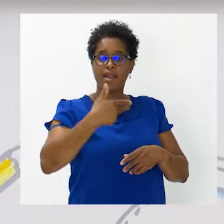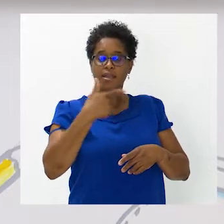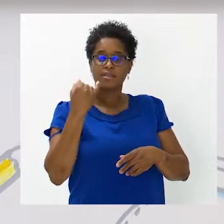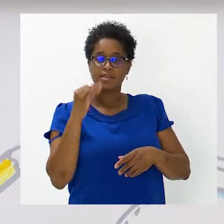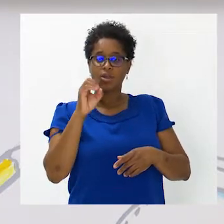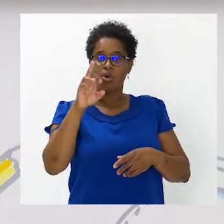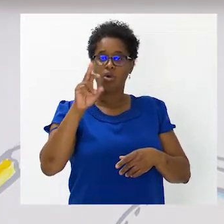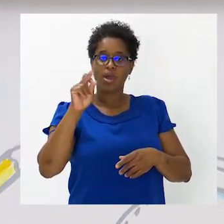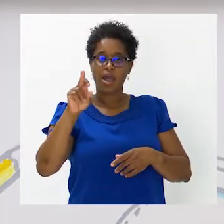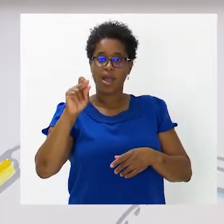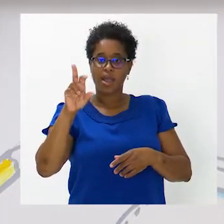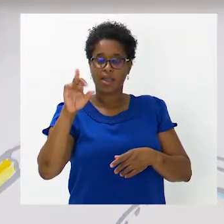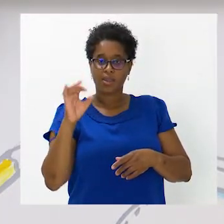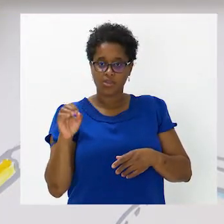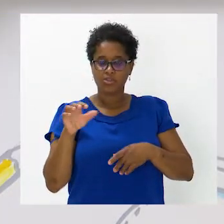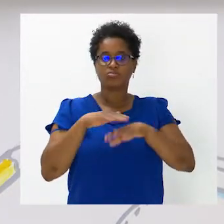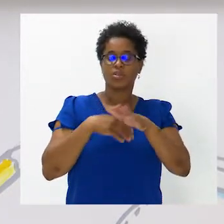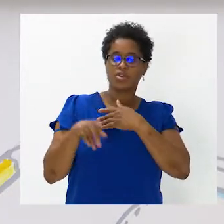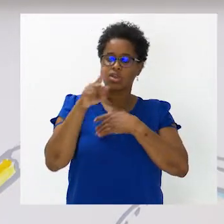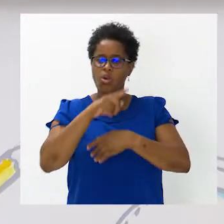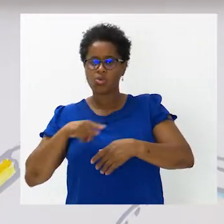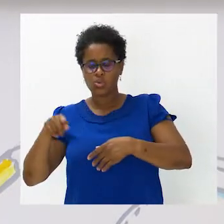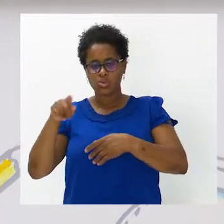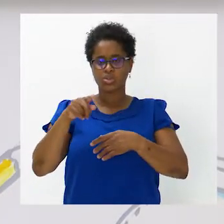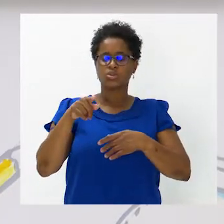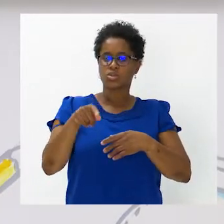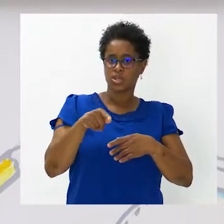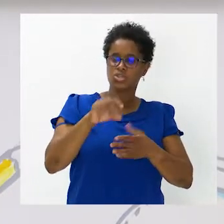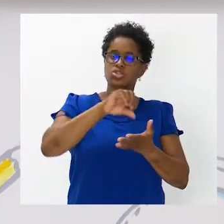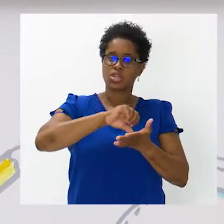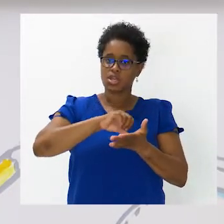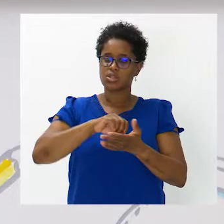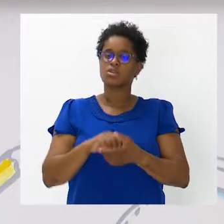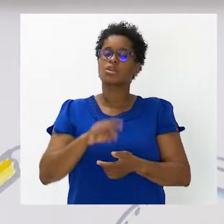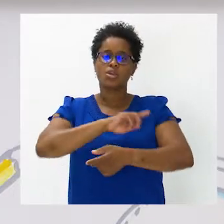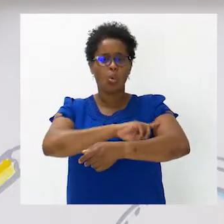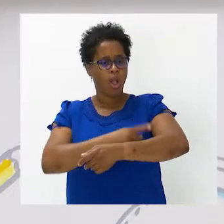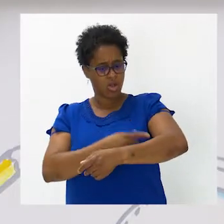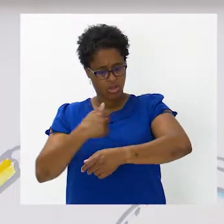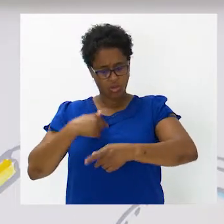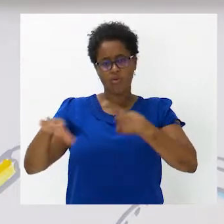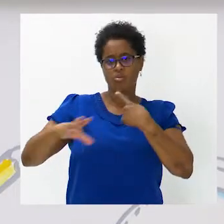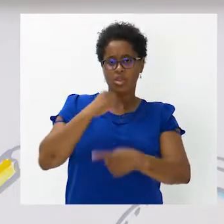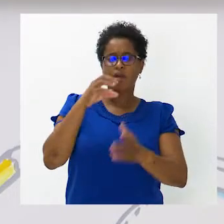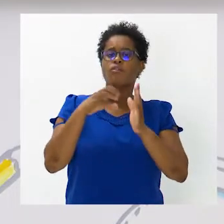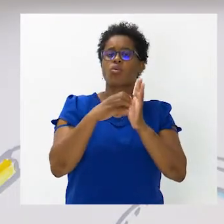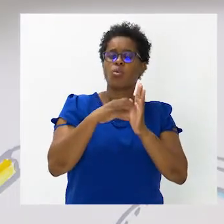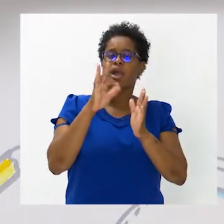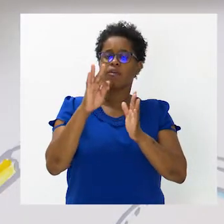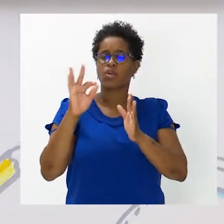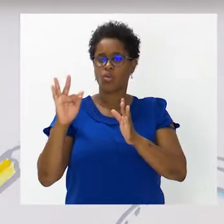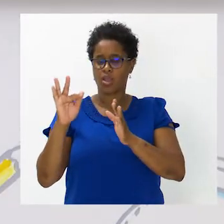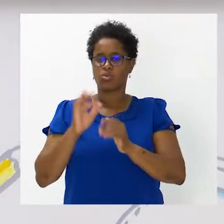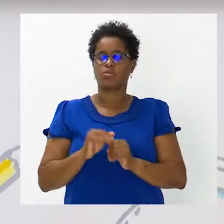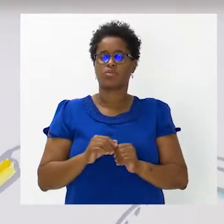Ao fazer a rotação segundo este centro e o ângulo, eu irei obter a figura